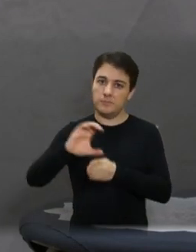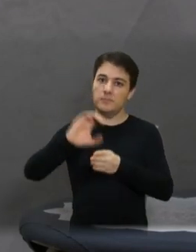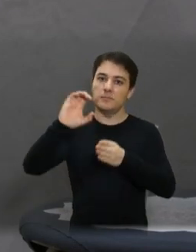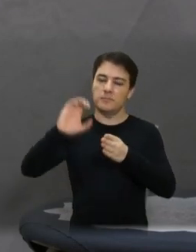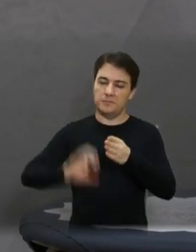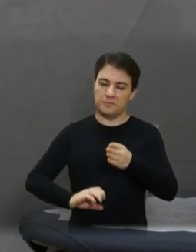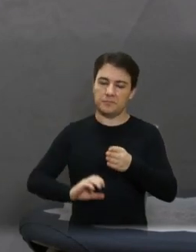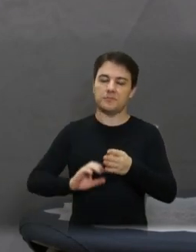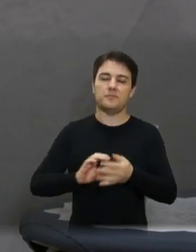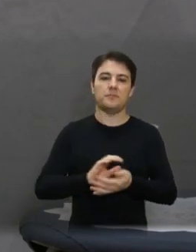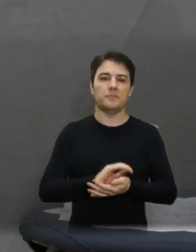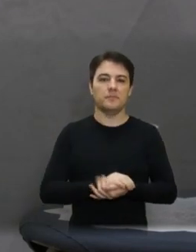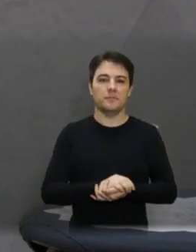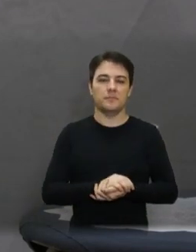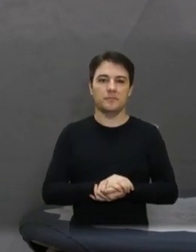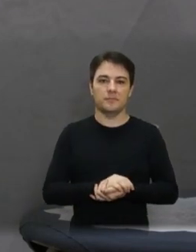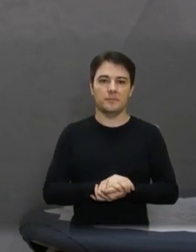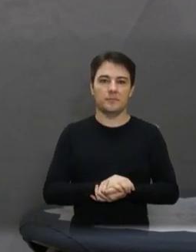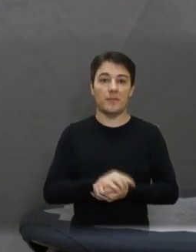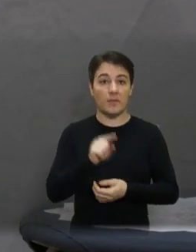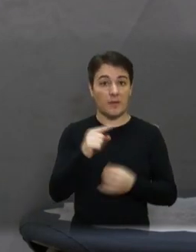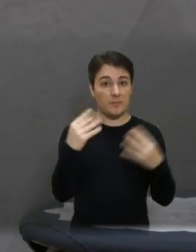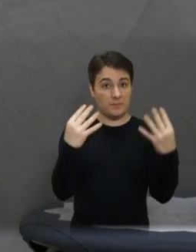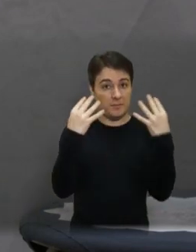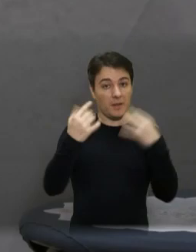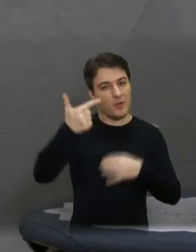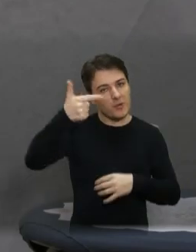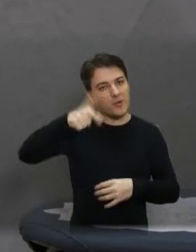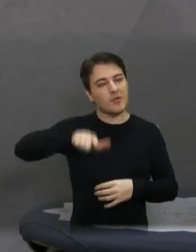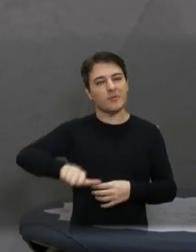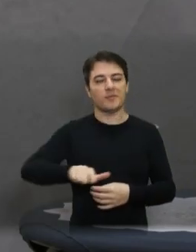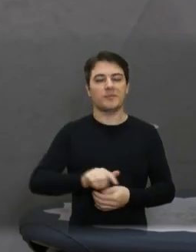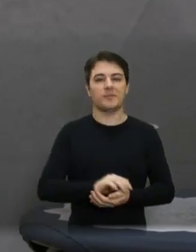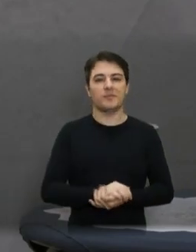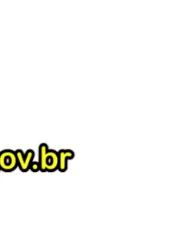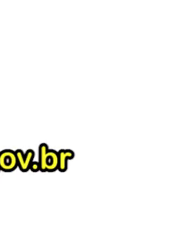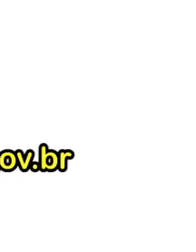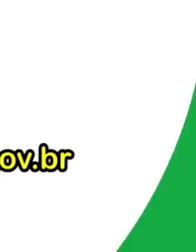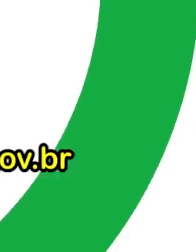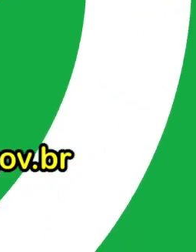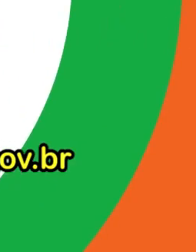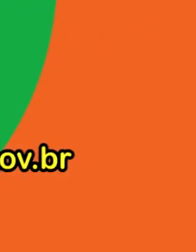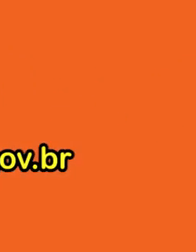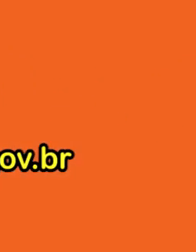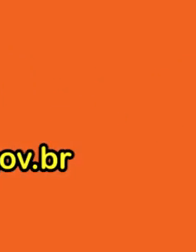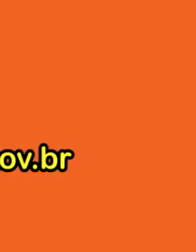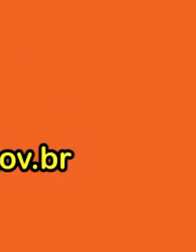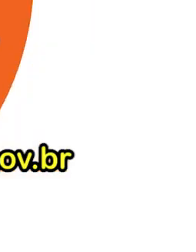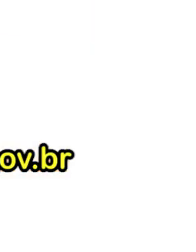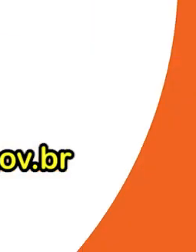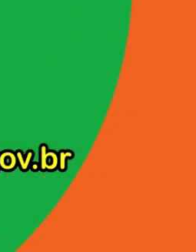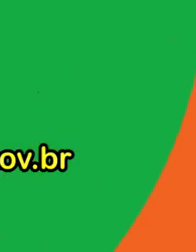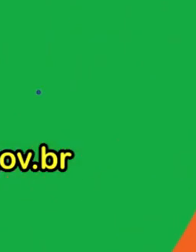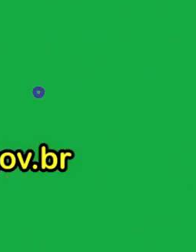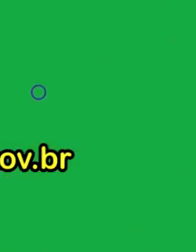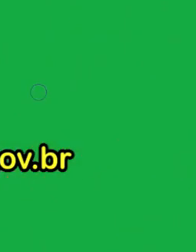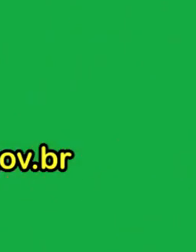Municipal de Araraquara Tainara Faria continue ligado na TV Câmara E aí